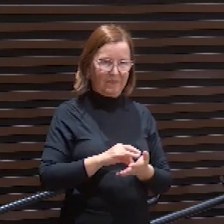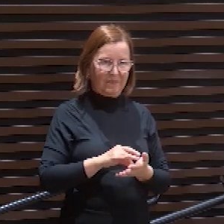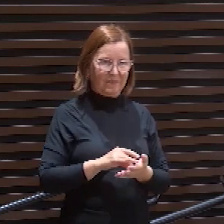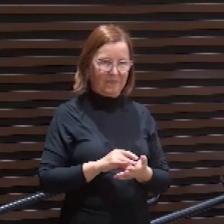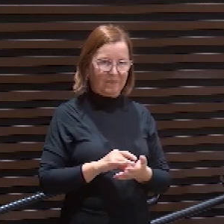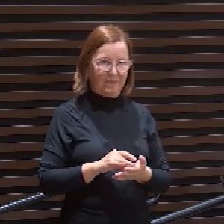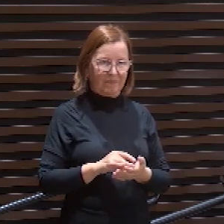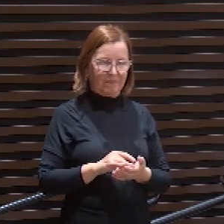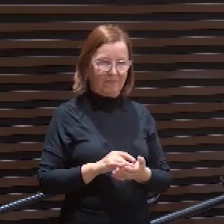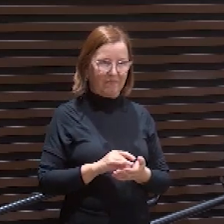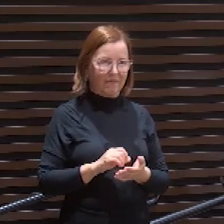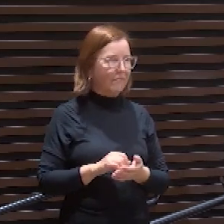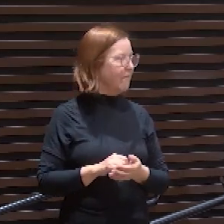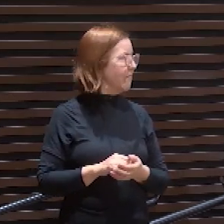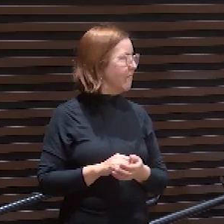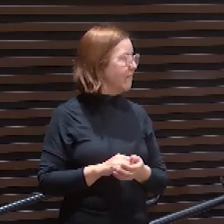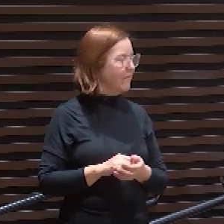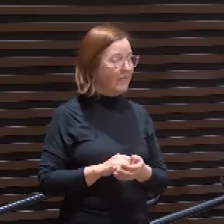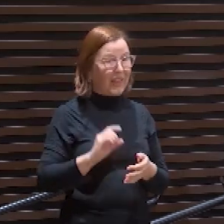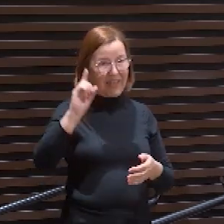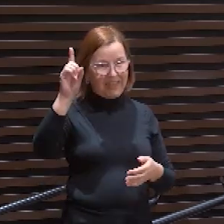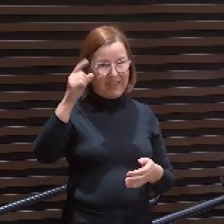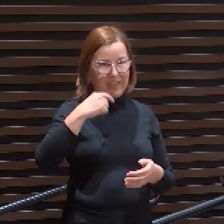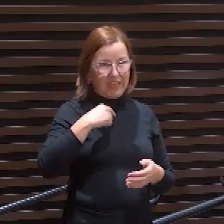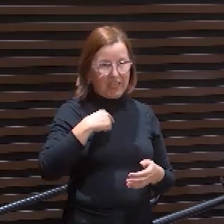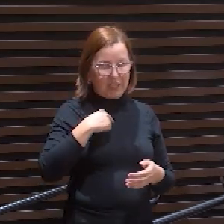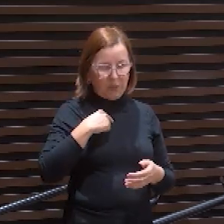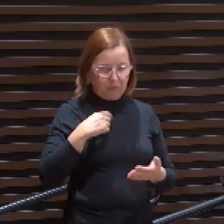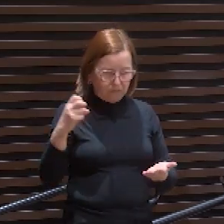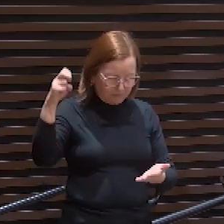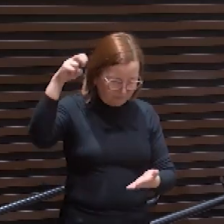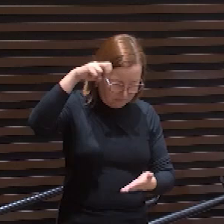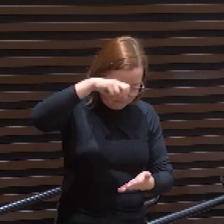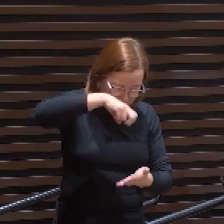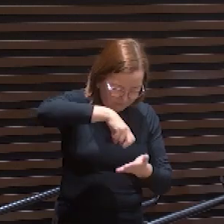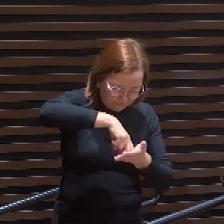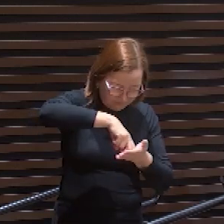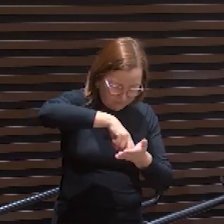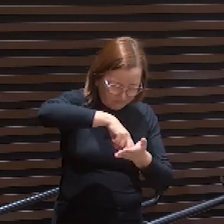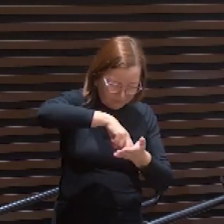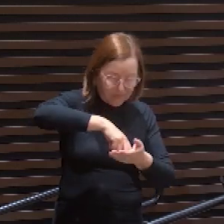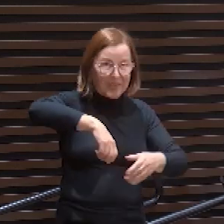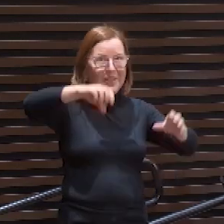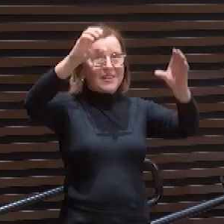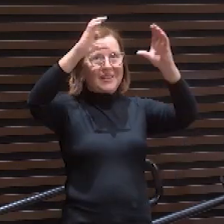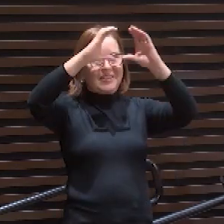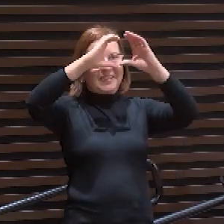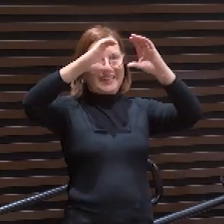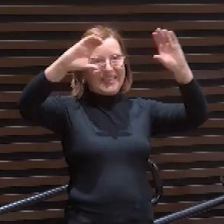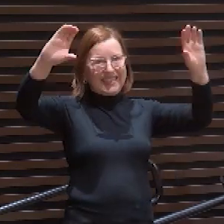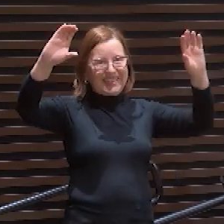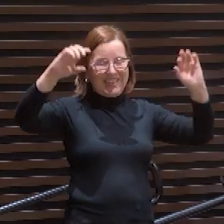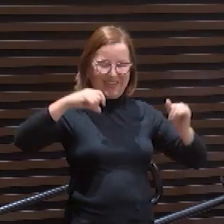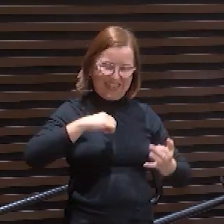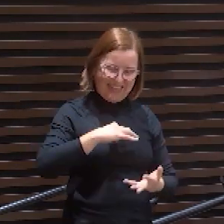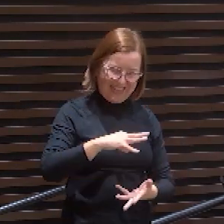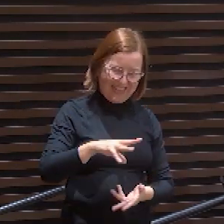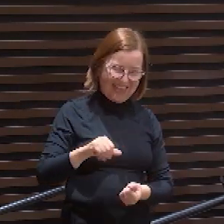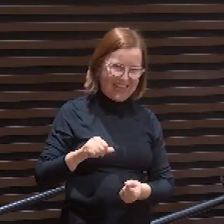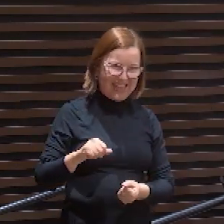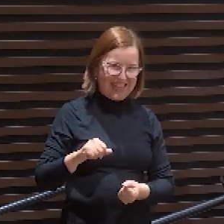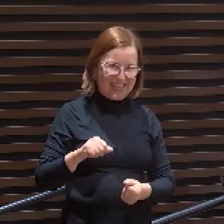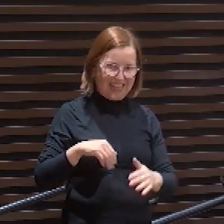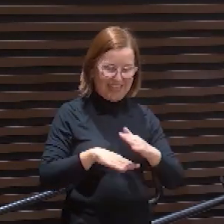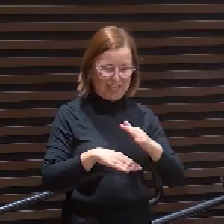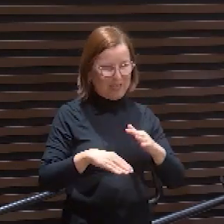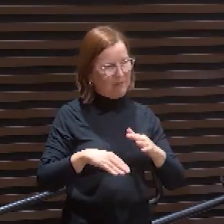Aquele que eu tenho que me curvar de joelho, no céu, na terra e